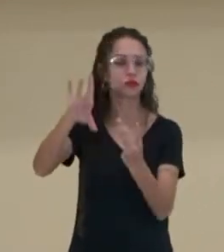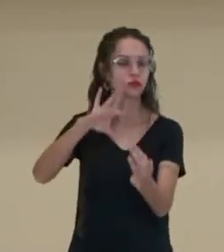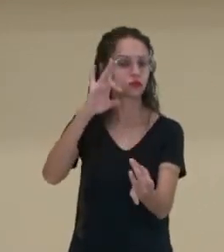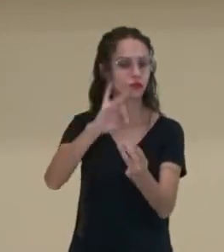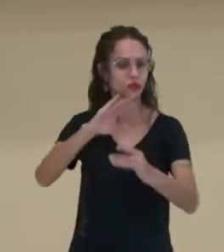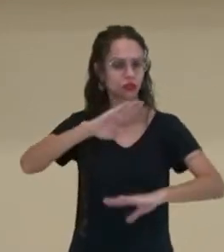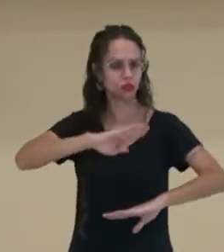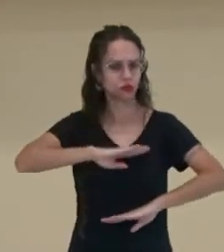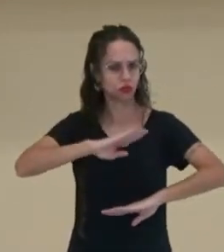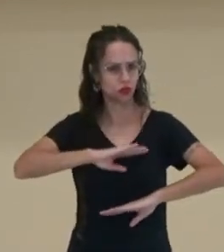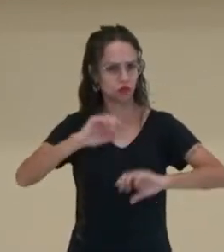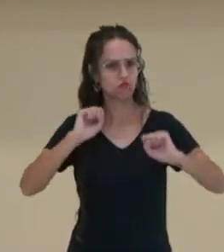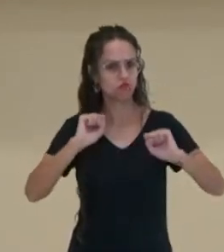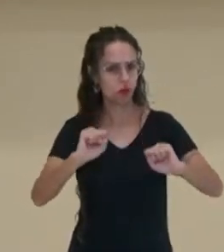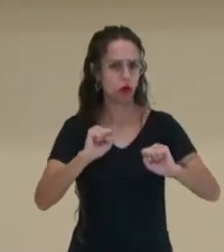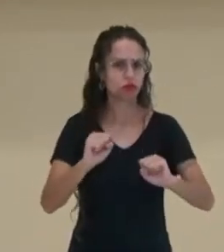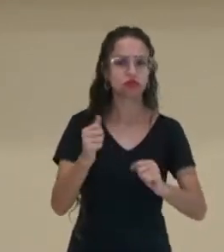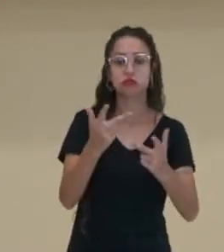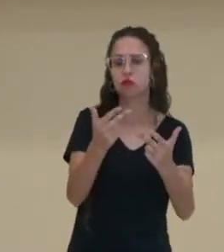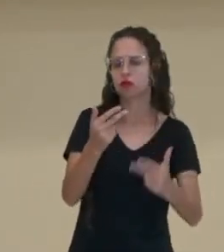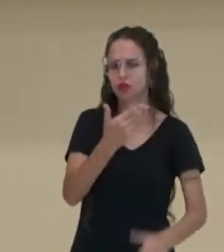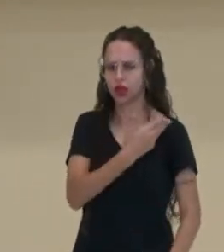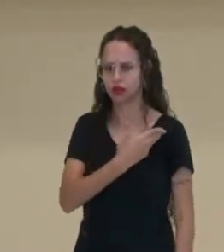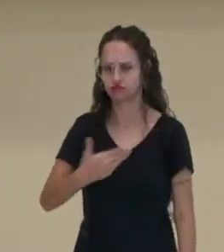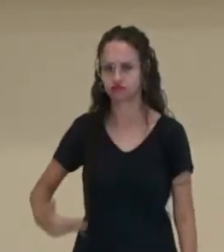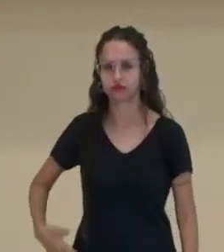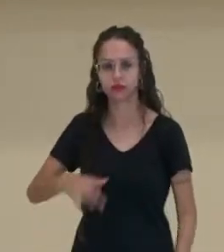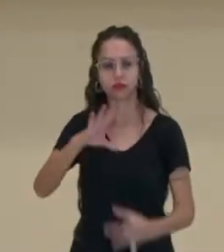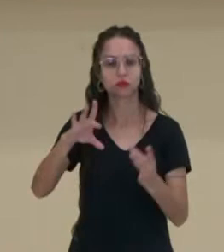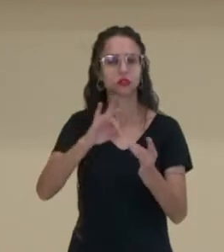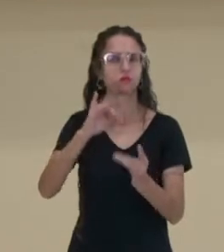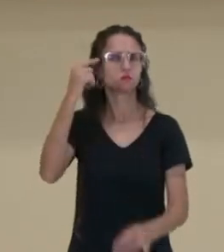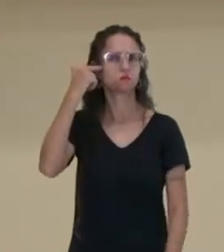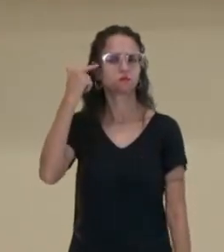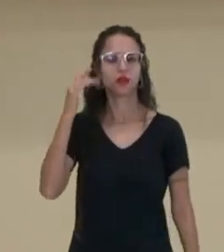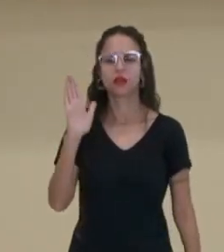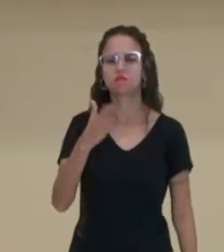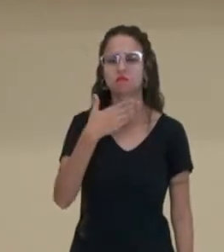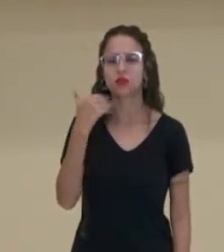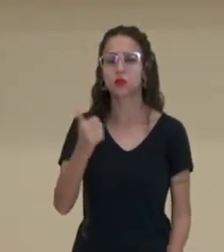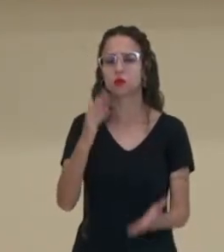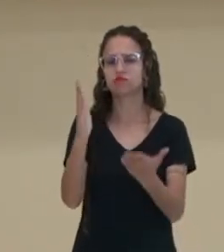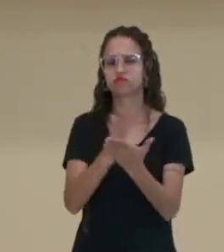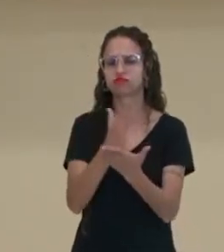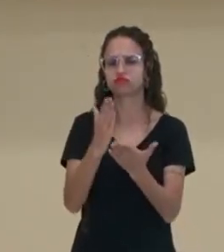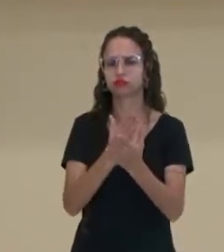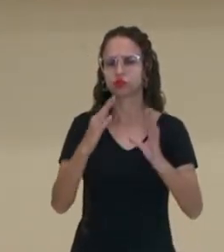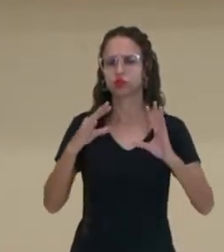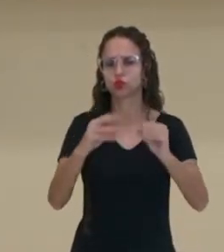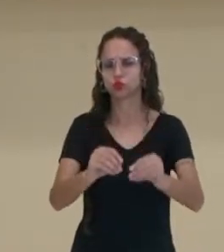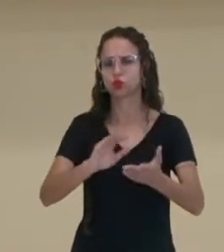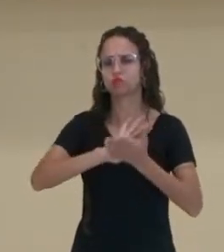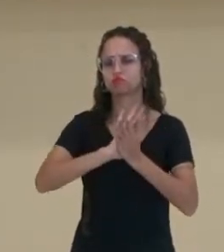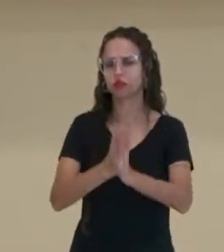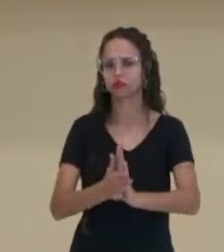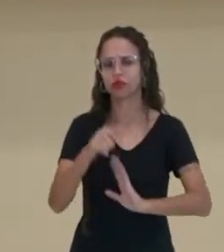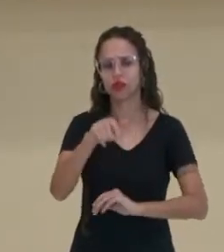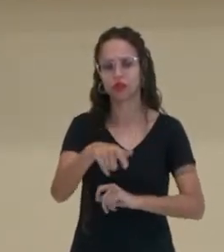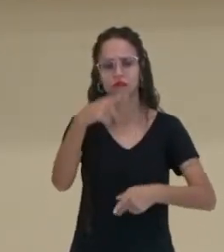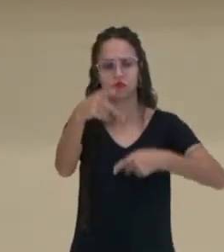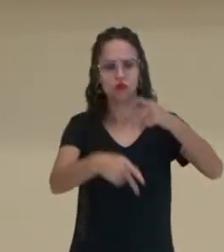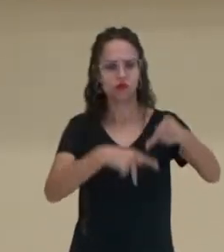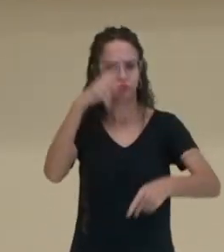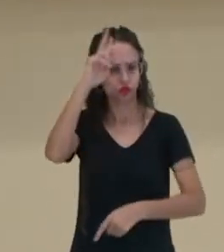situação até mesmo particular de algum governante, que na cabeça dele deveria ser destruído toda a história daquela